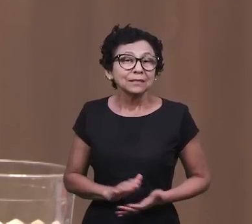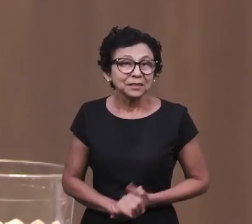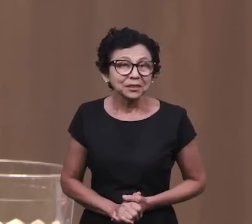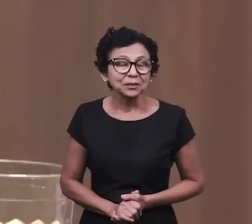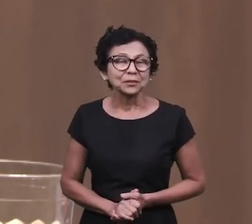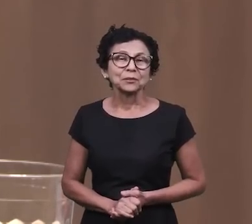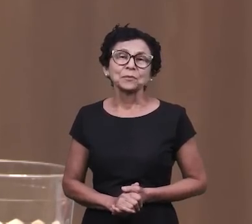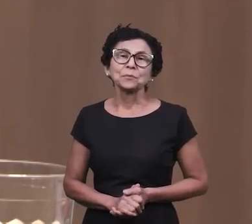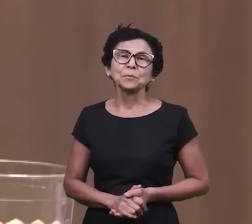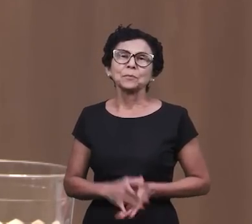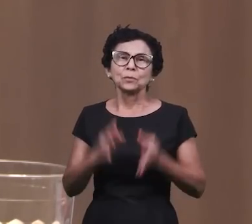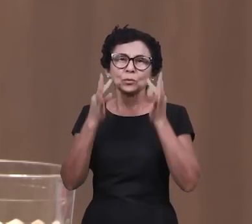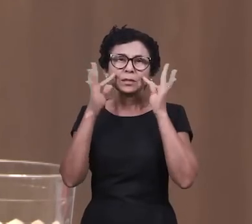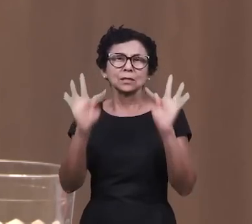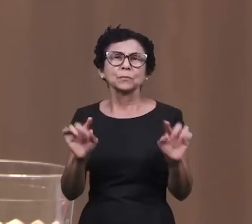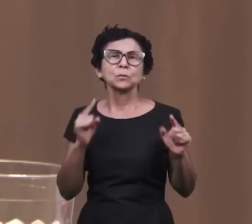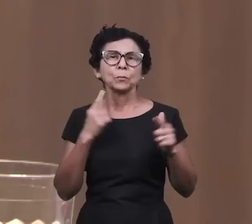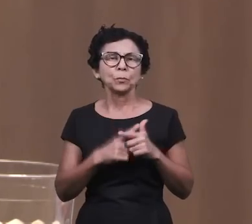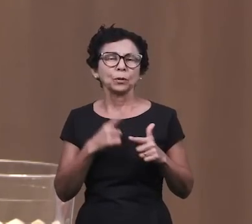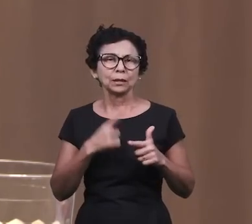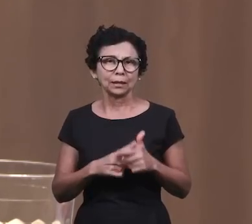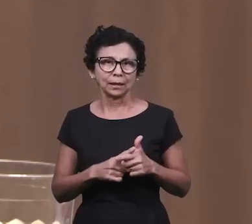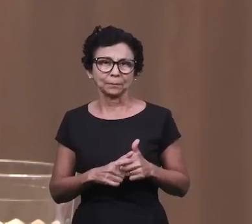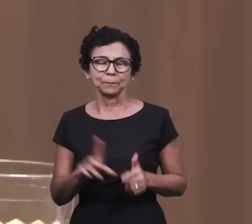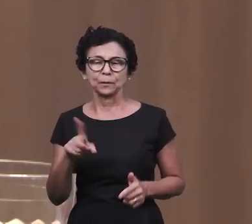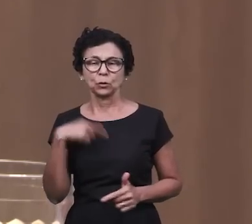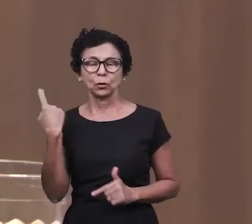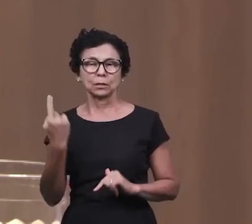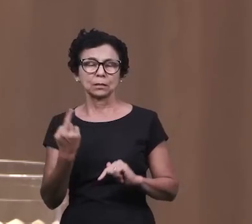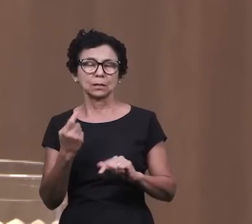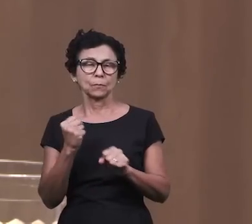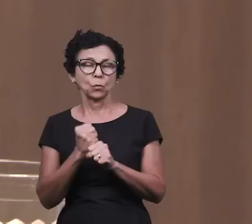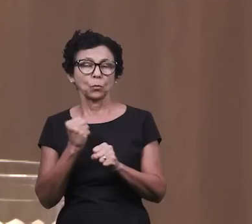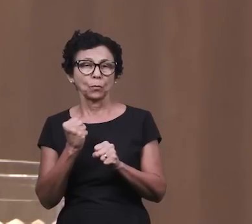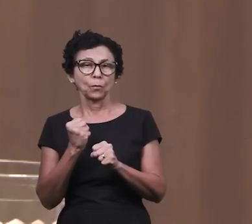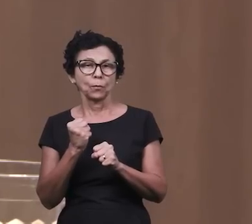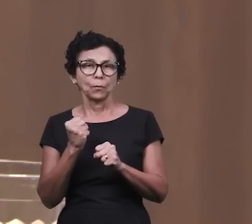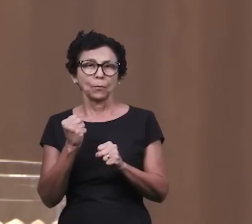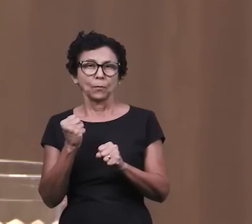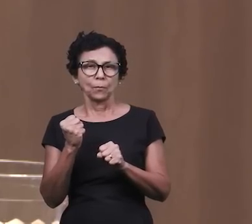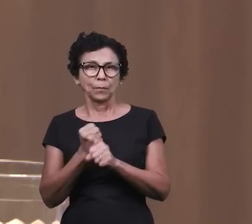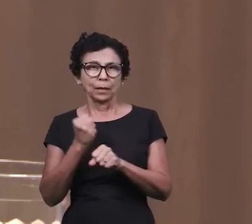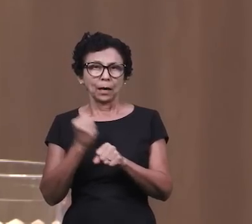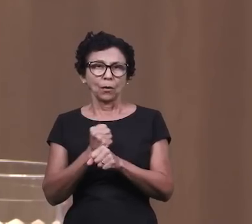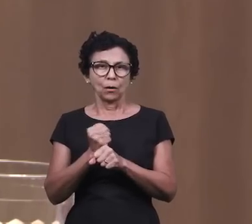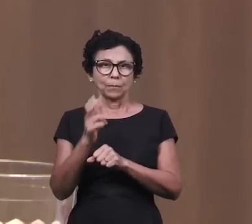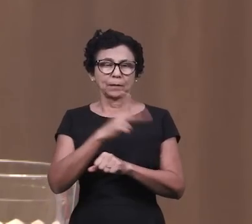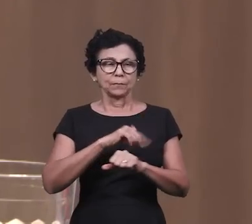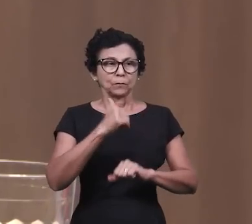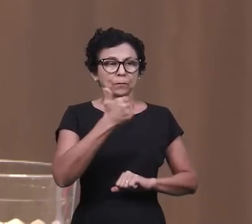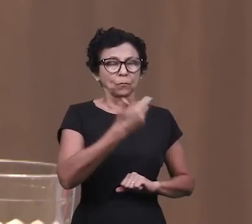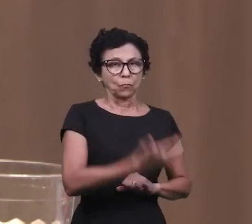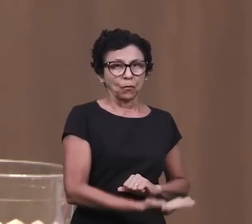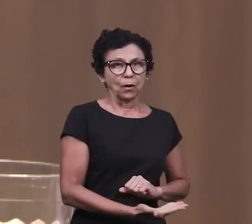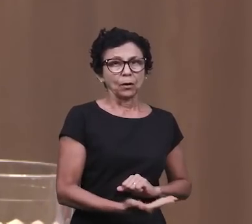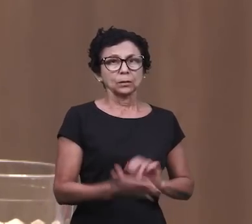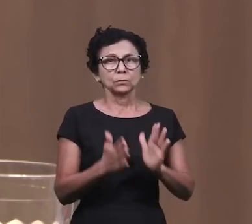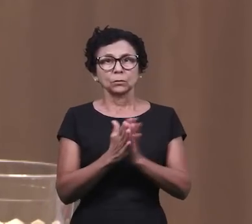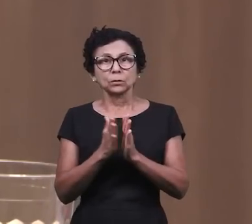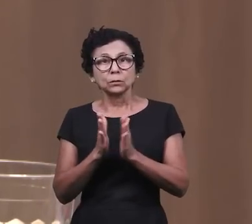porque, como nós estamos orando pela obra no exterior, e há um grupo que está orando pela obra na África, então lembrando desses aspectos, são